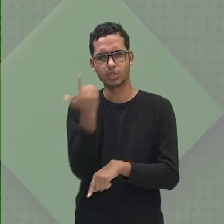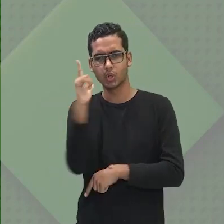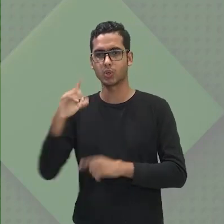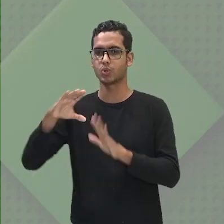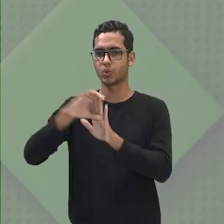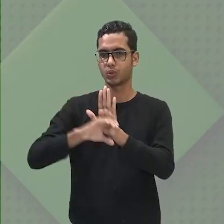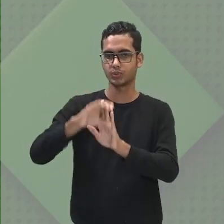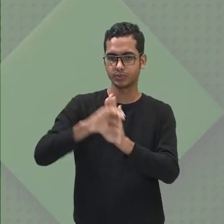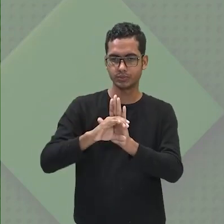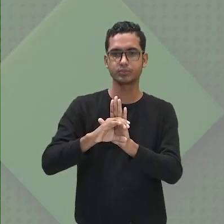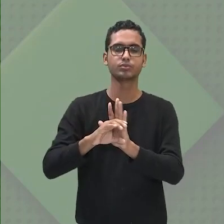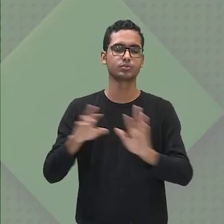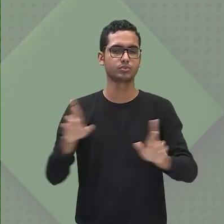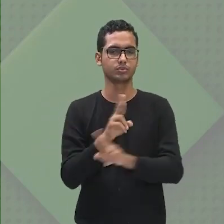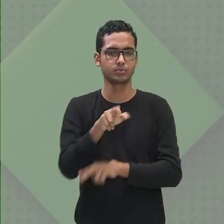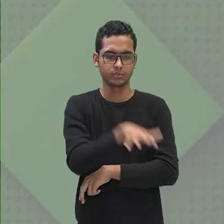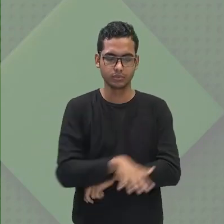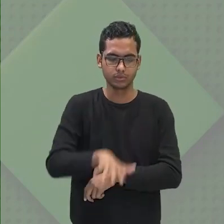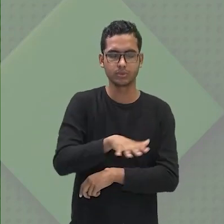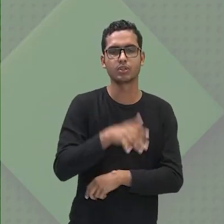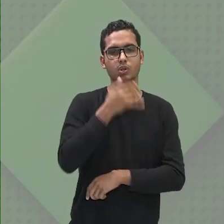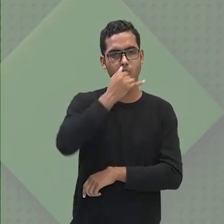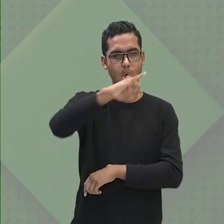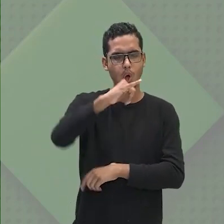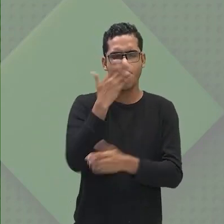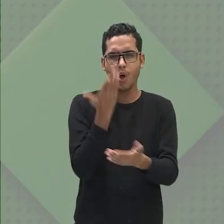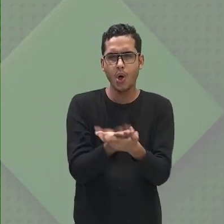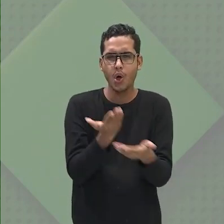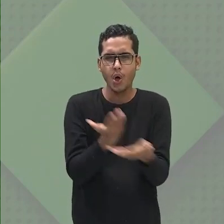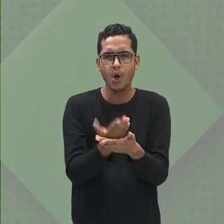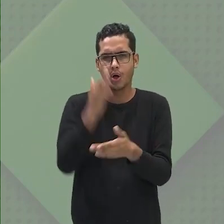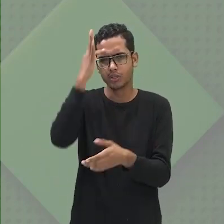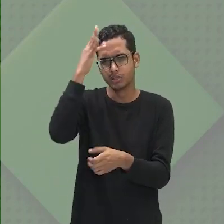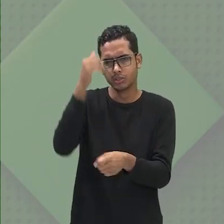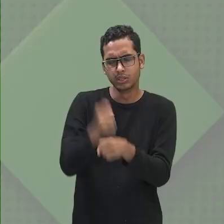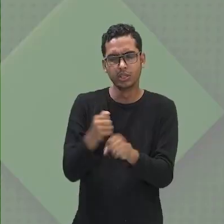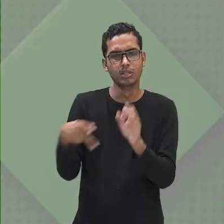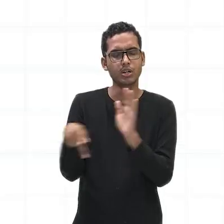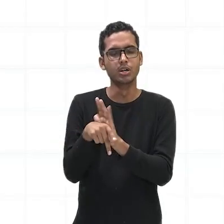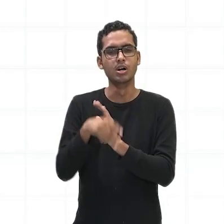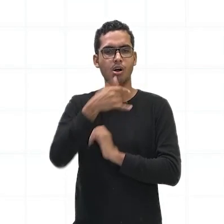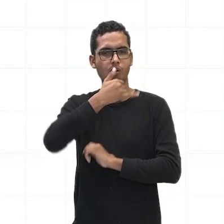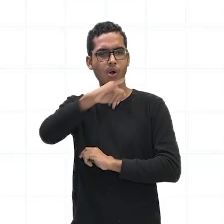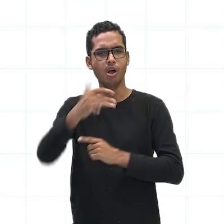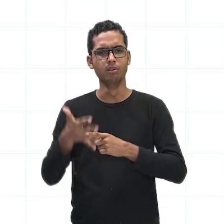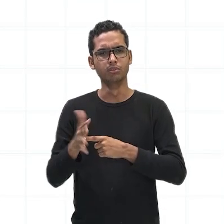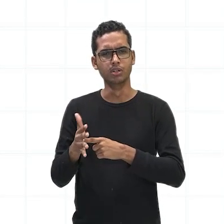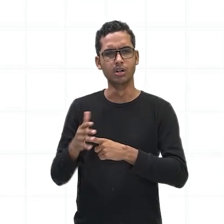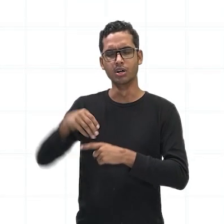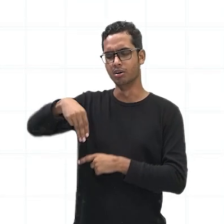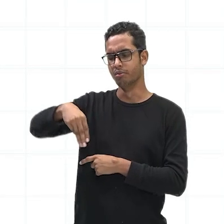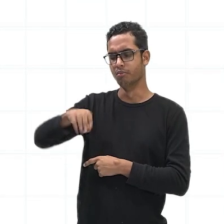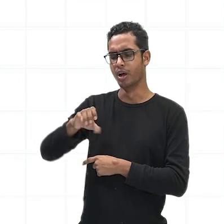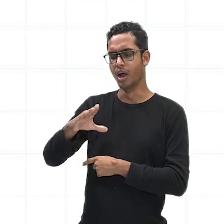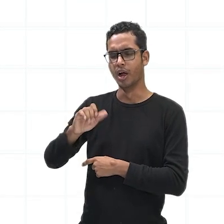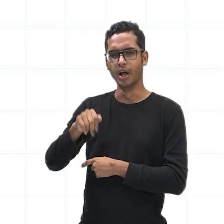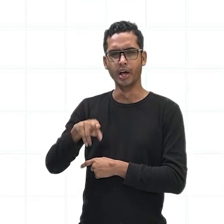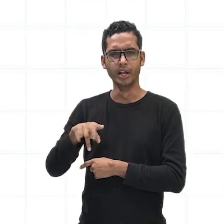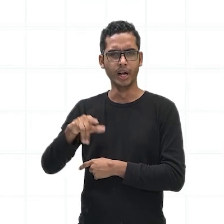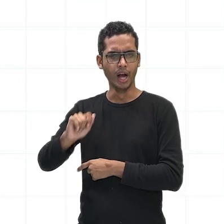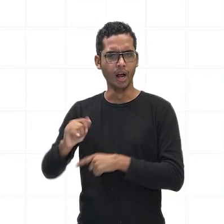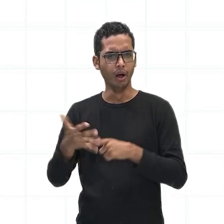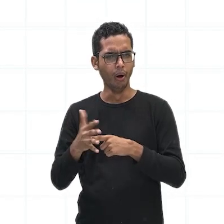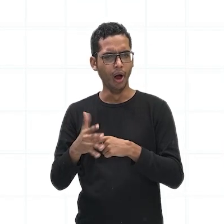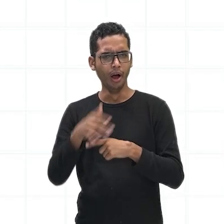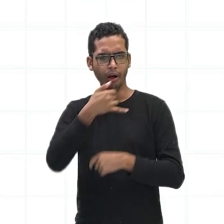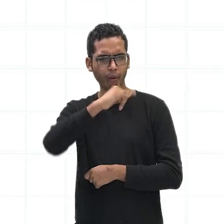relacionados à energia, que são estudados pela física como a energia mecânica. Vamos visualizar aí um pouco mais sobre a energia mecânica.